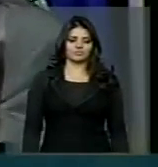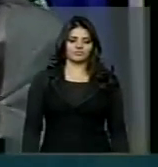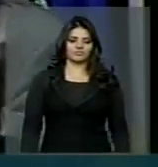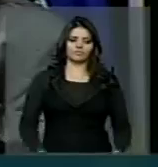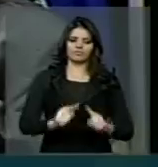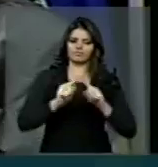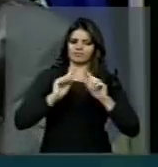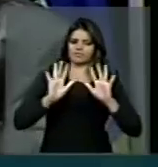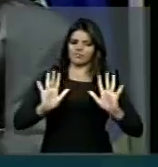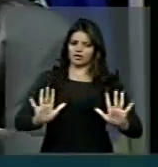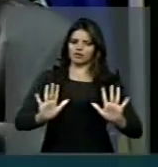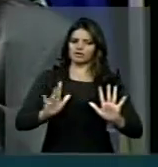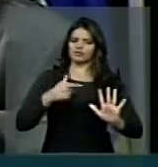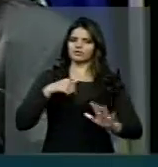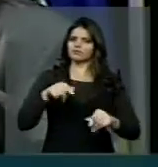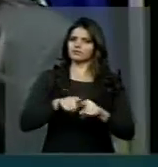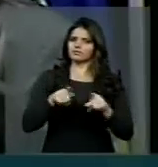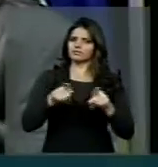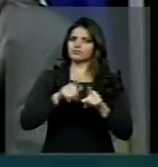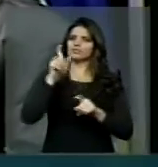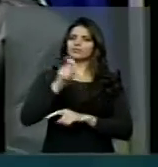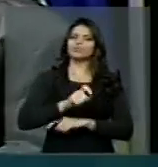Mas eu sou também muito levado